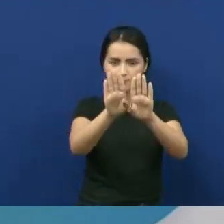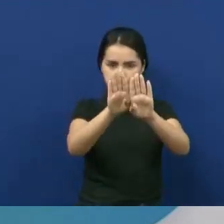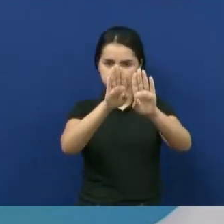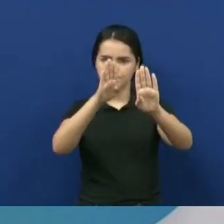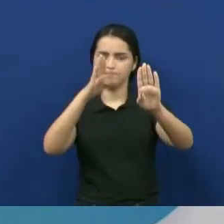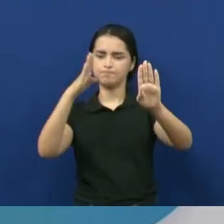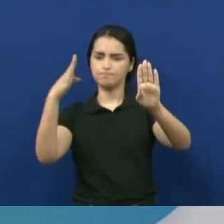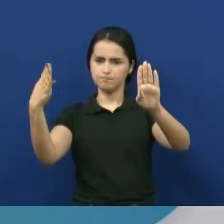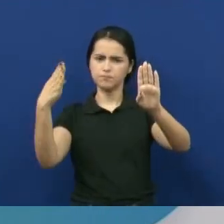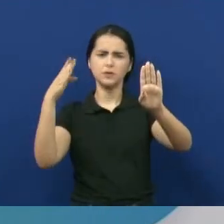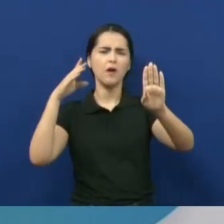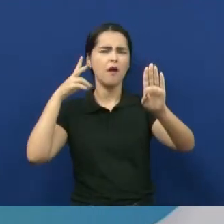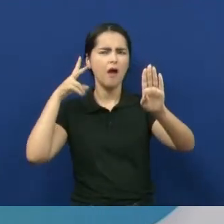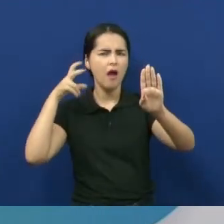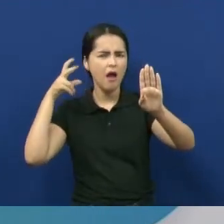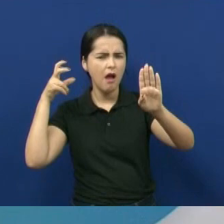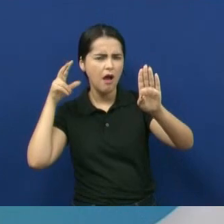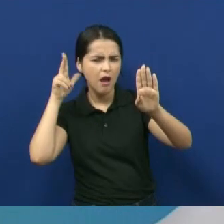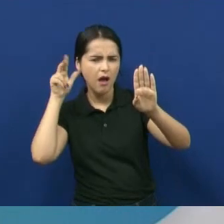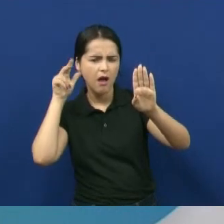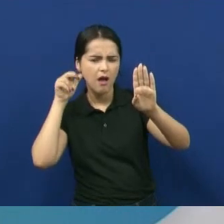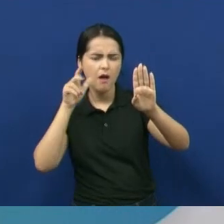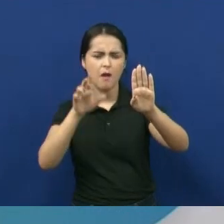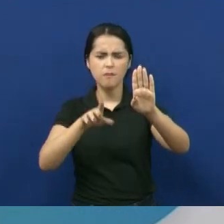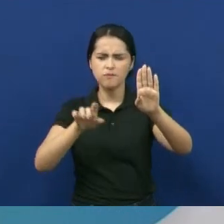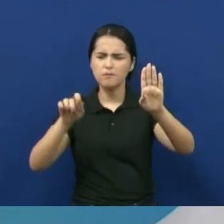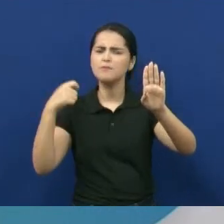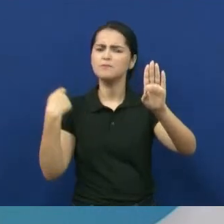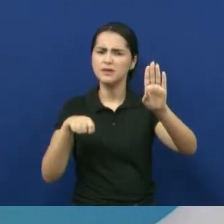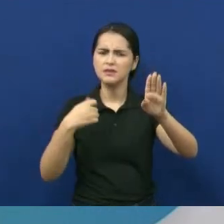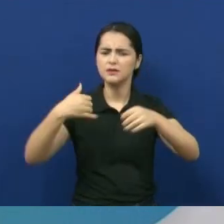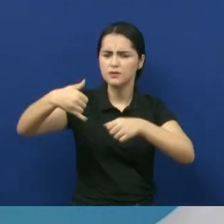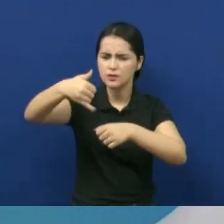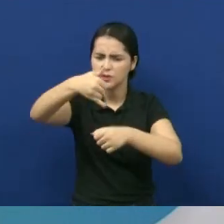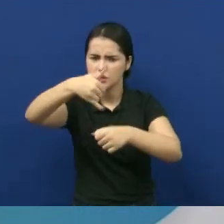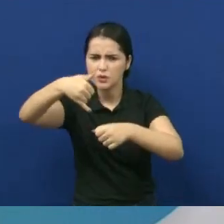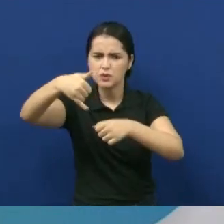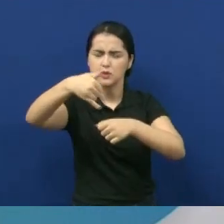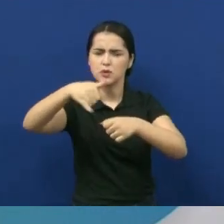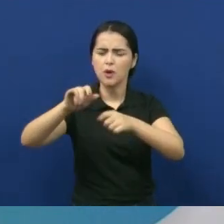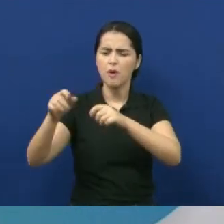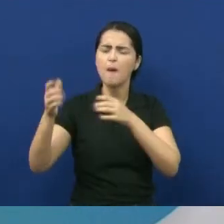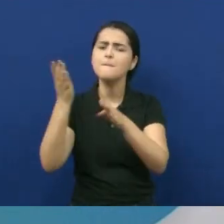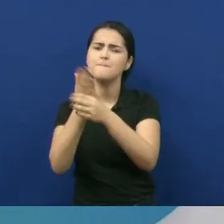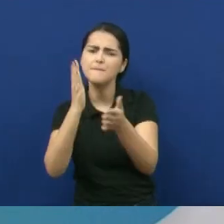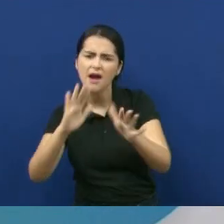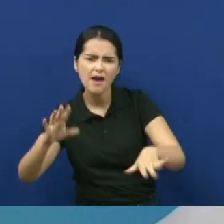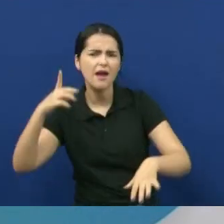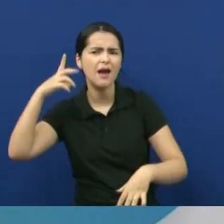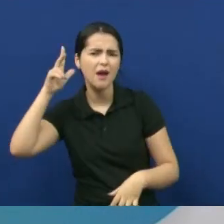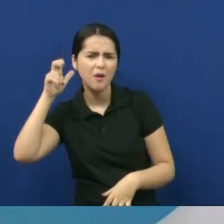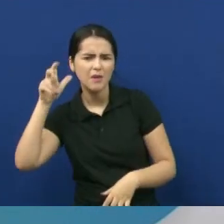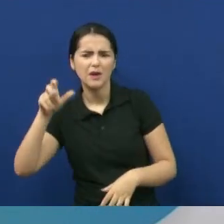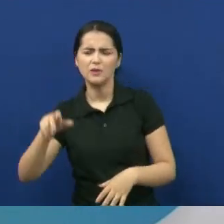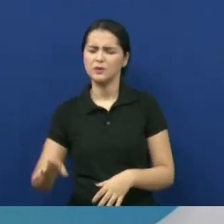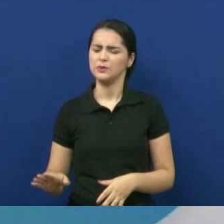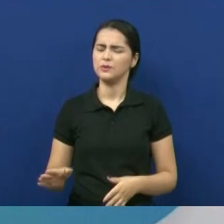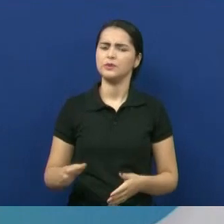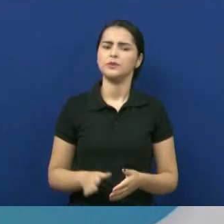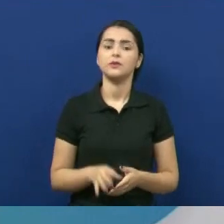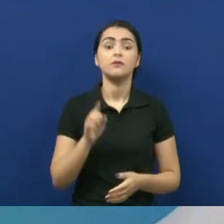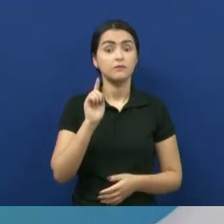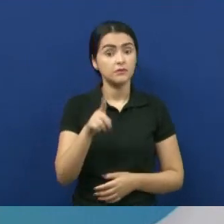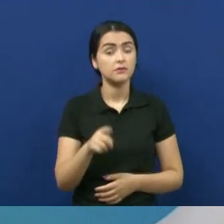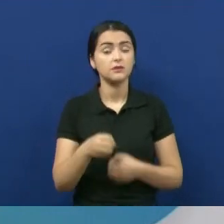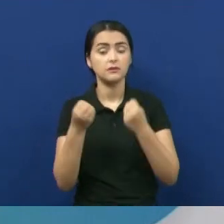portão está fazendo barulho, a dobradiça está precisando de um óleo para parar aquele barulho que muitas vezes nos irrita, você fala assim,